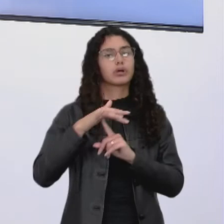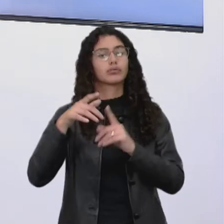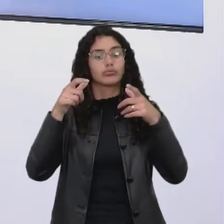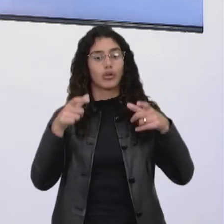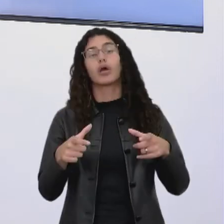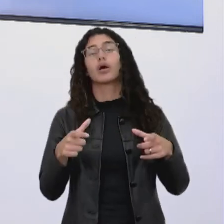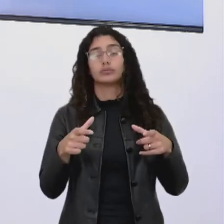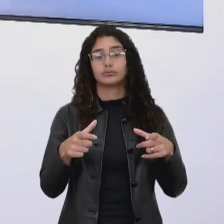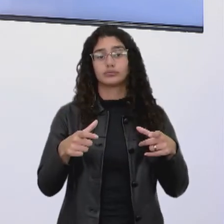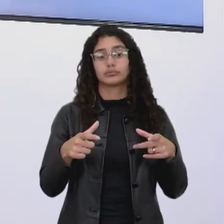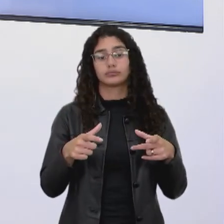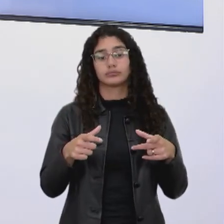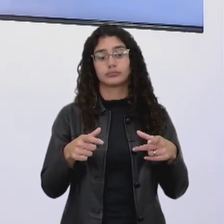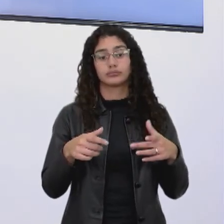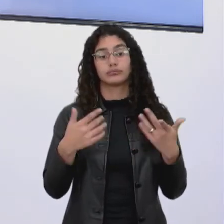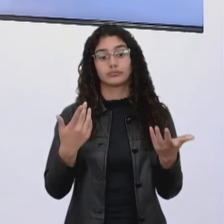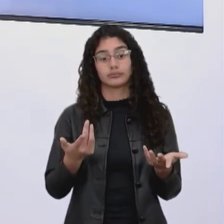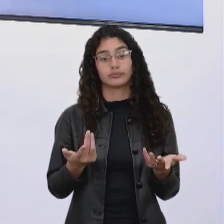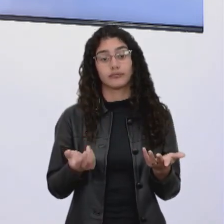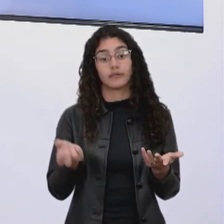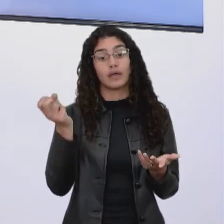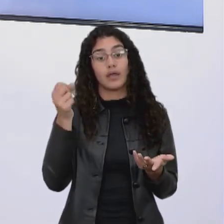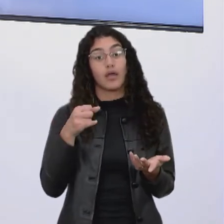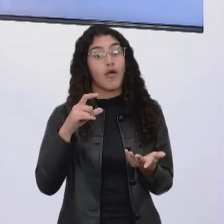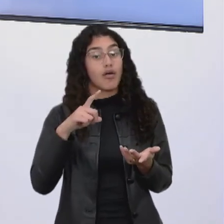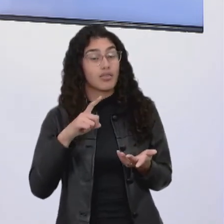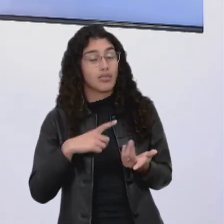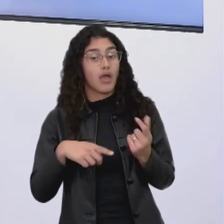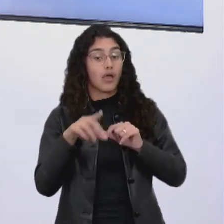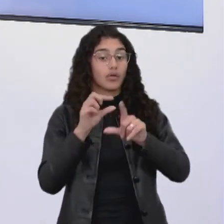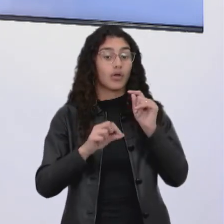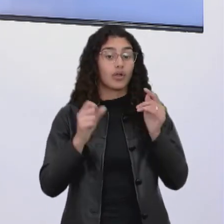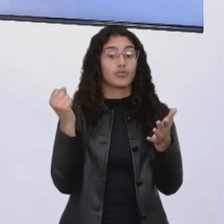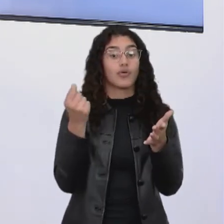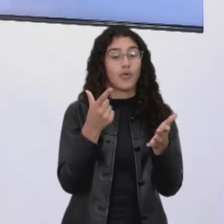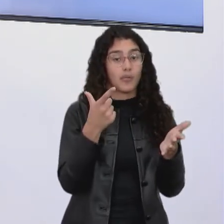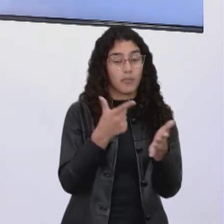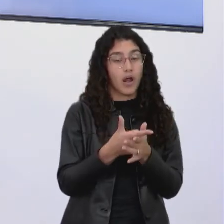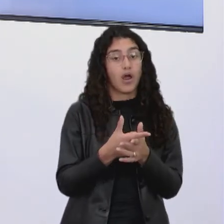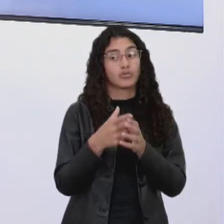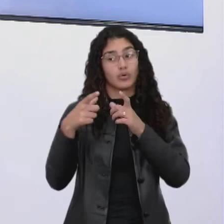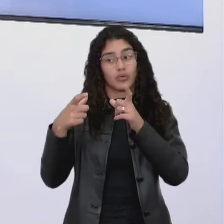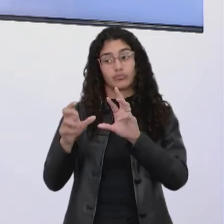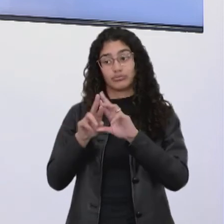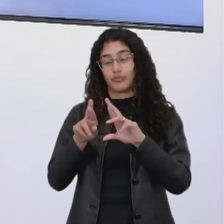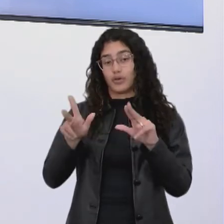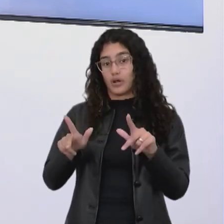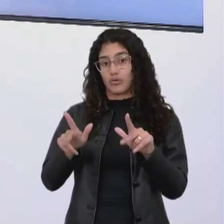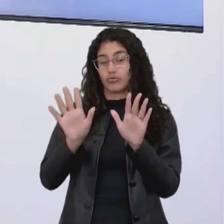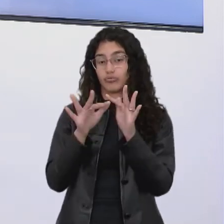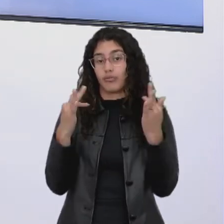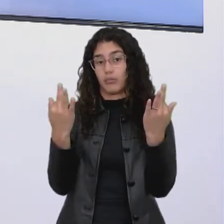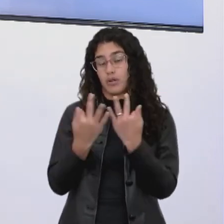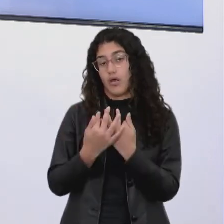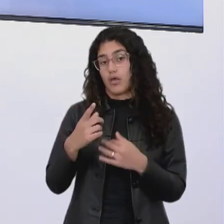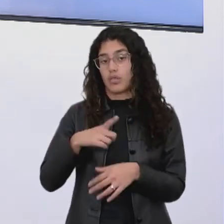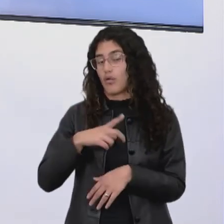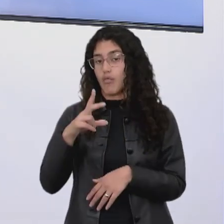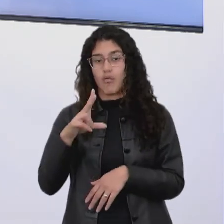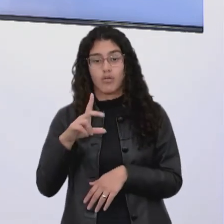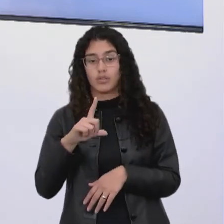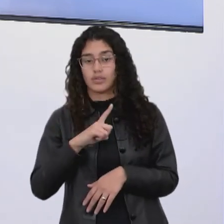daquela localidade. Se você tem a opção de comprar de produtores familiares, que não vão